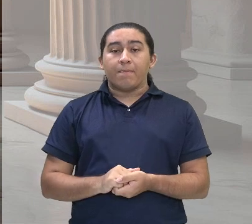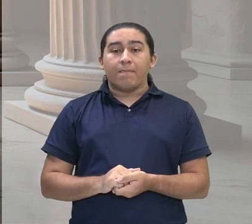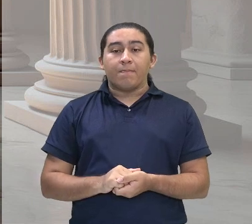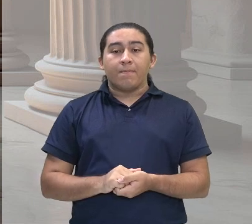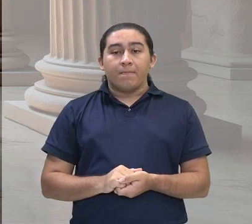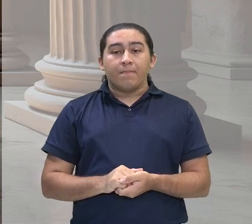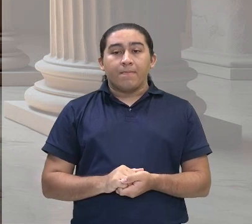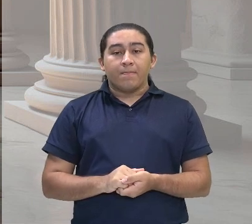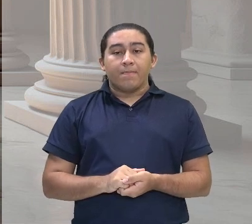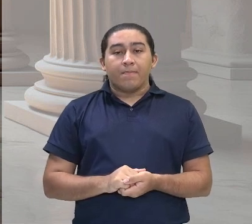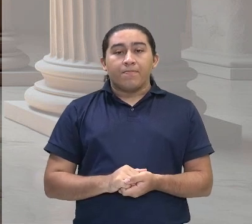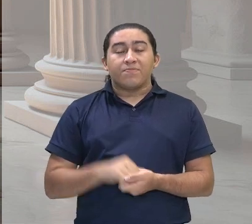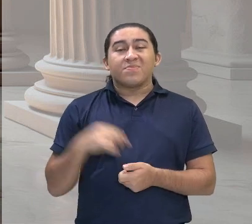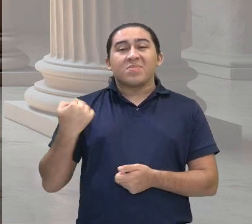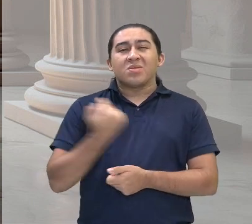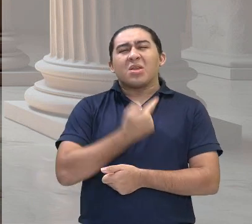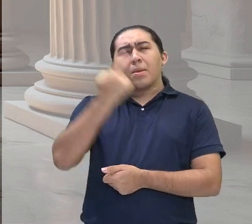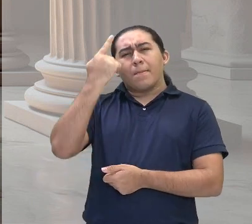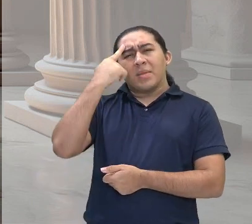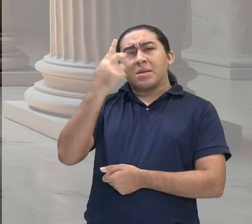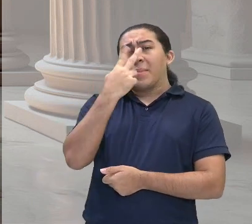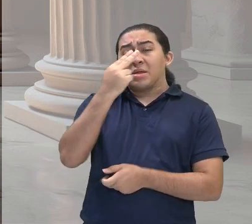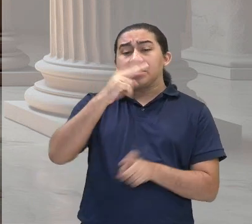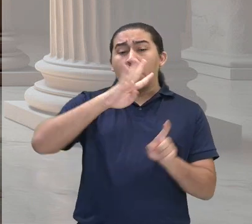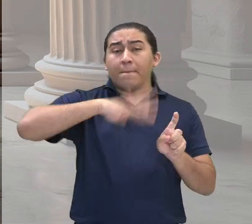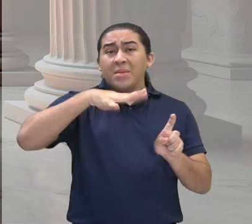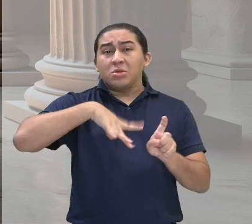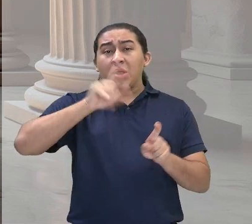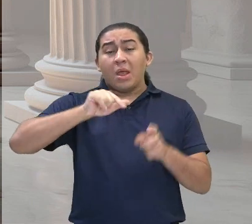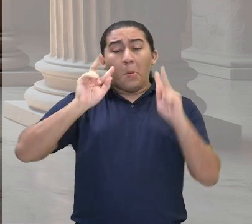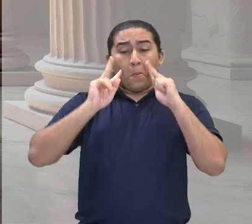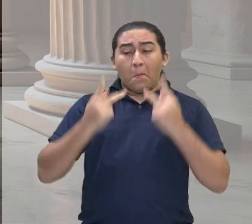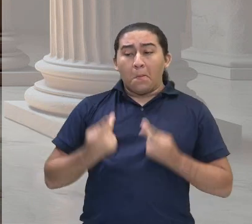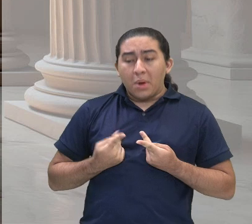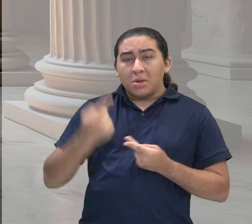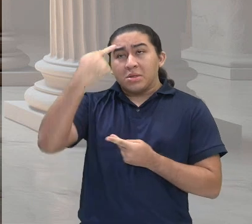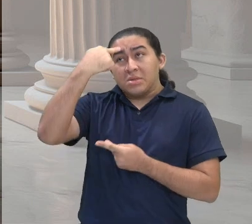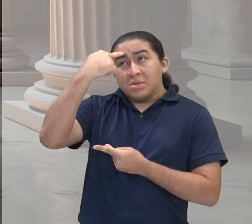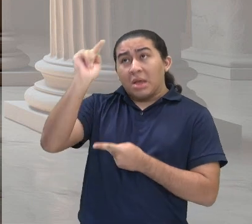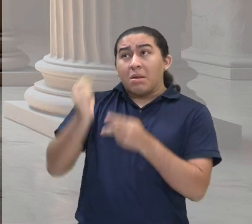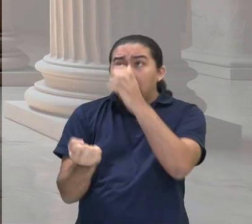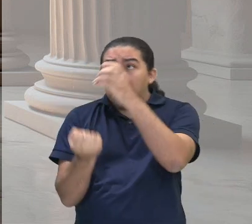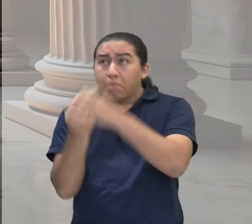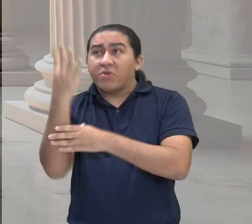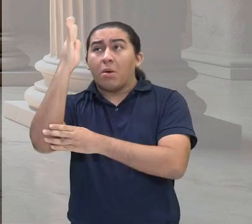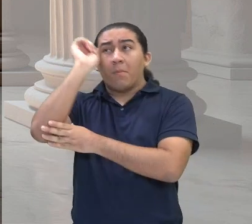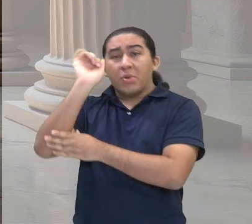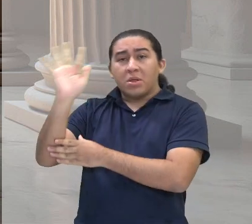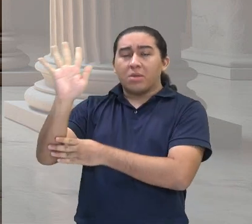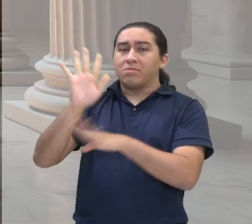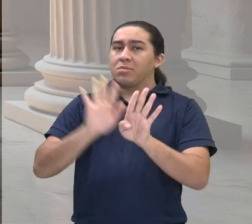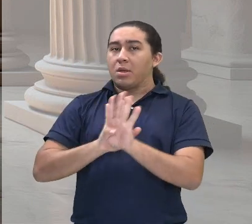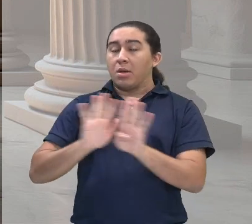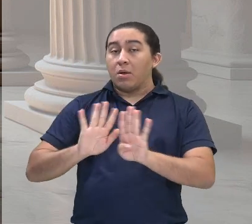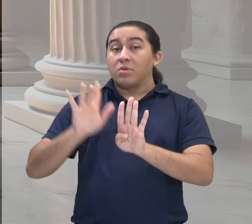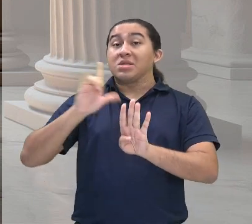a impressão de que o mito é uma coisa inventada. Não, ele é elaborado, mas a partir de elementos bem